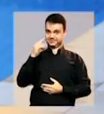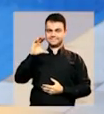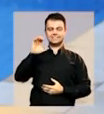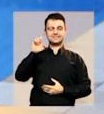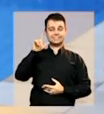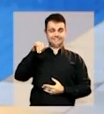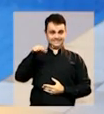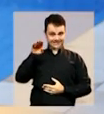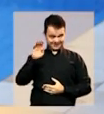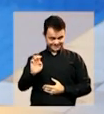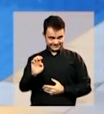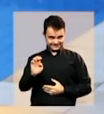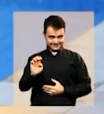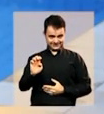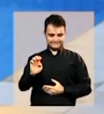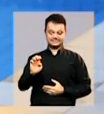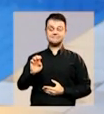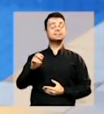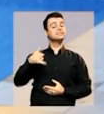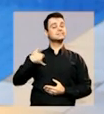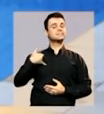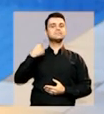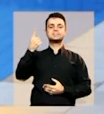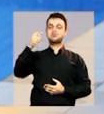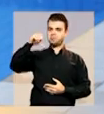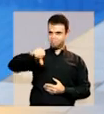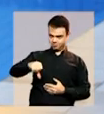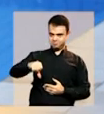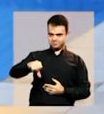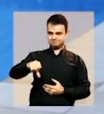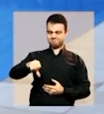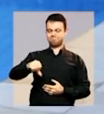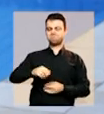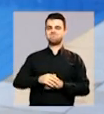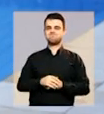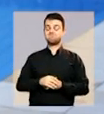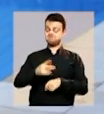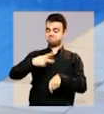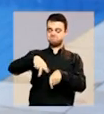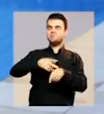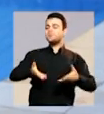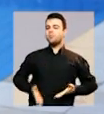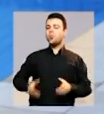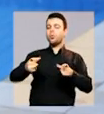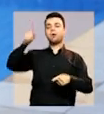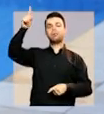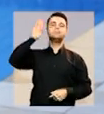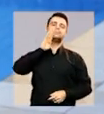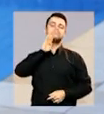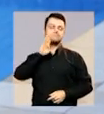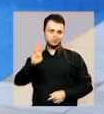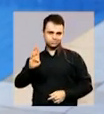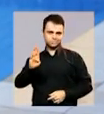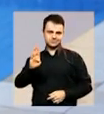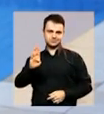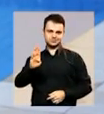Céline Lepage, eu tenho 19 anos e eu sou da Bélgica. E